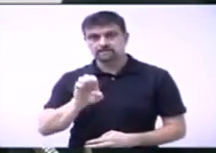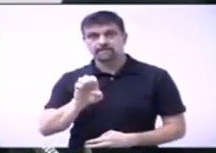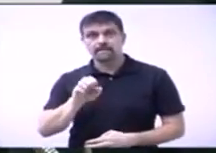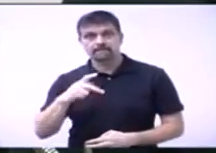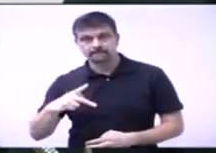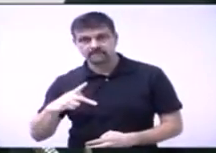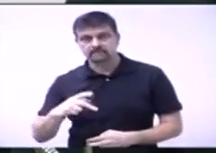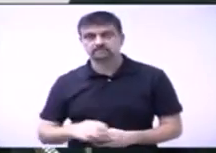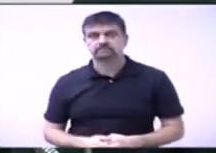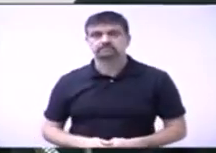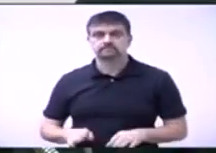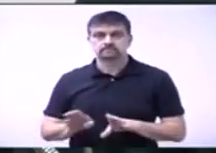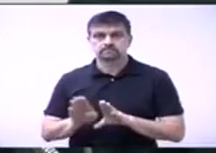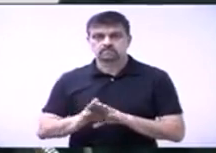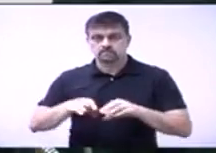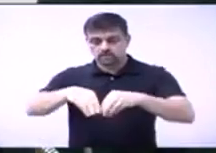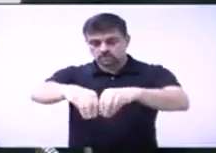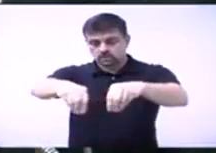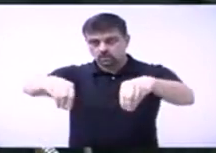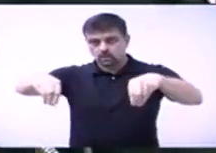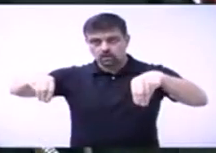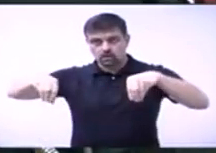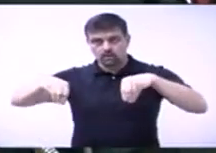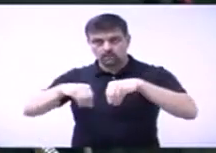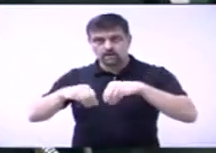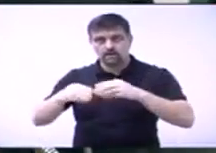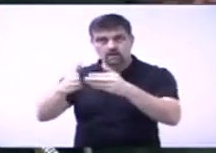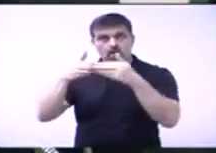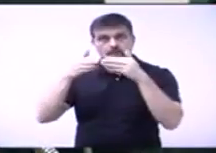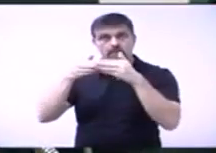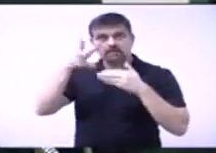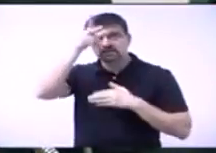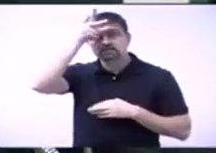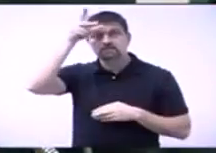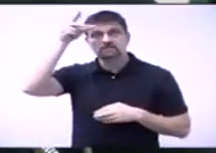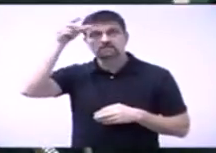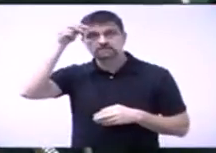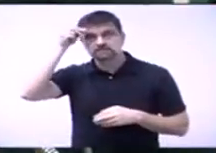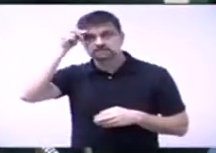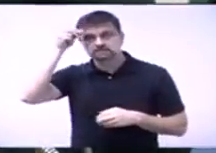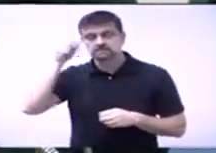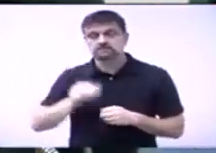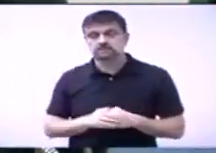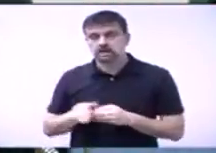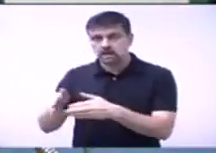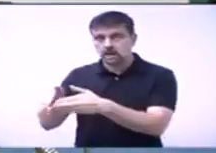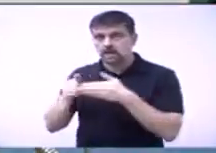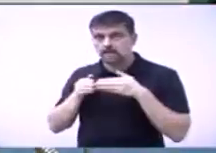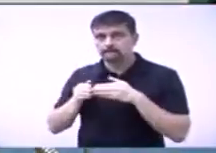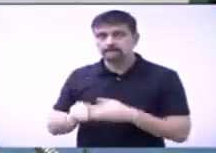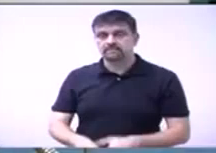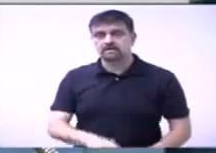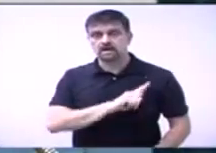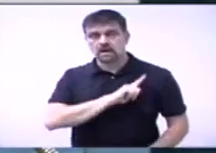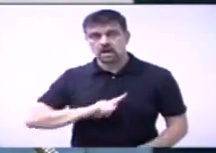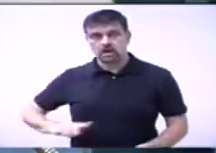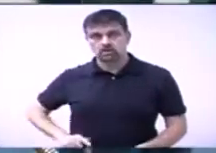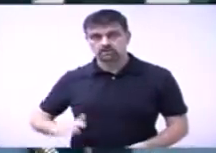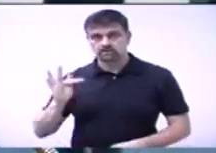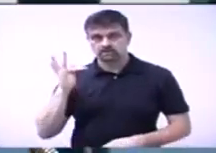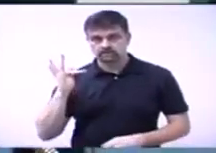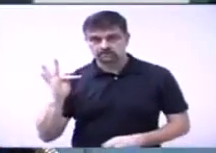187, do vereador Danilo Barros, propõe ao Executivo que solicite ao governo federal o kit